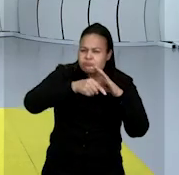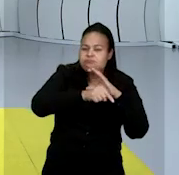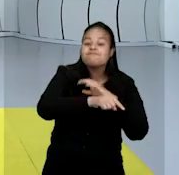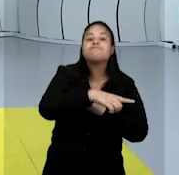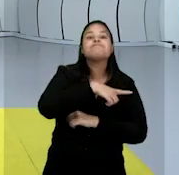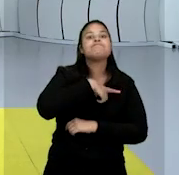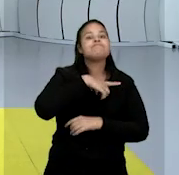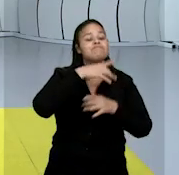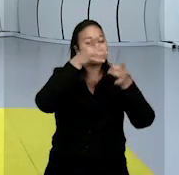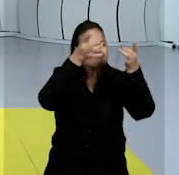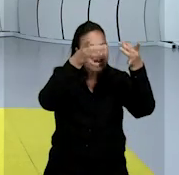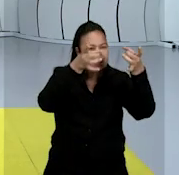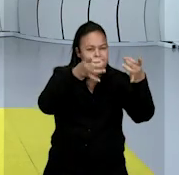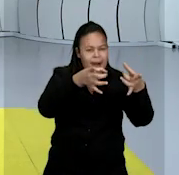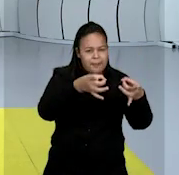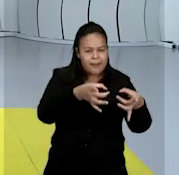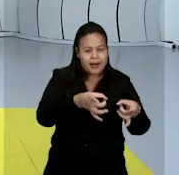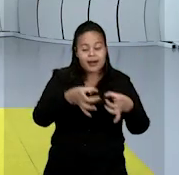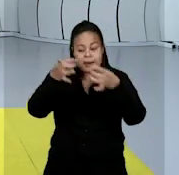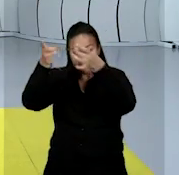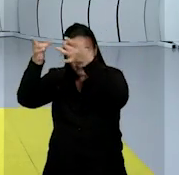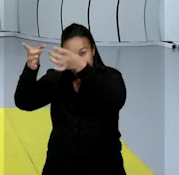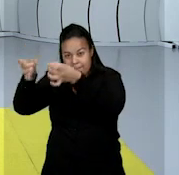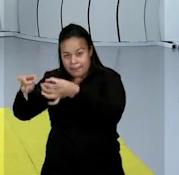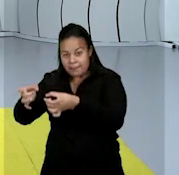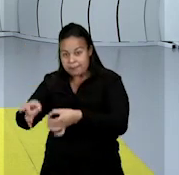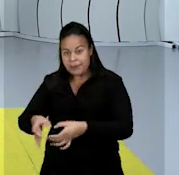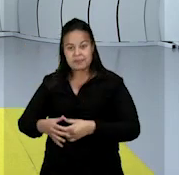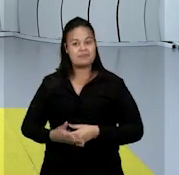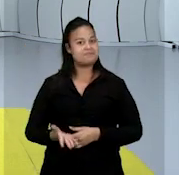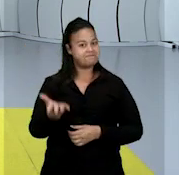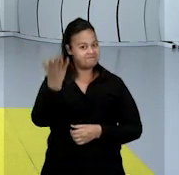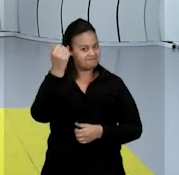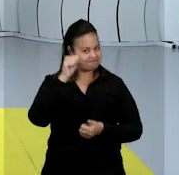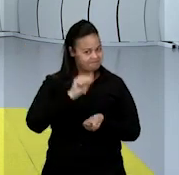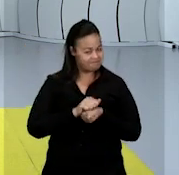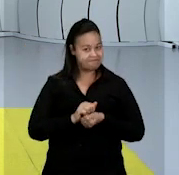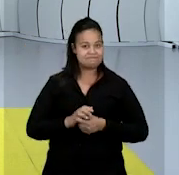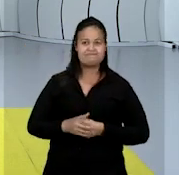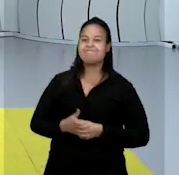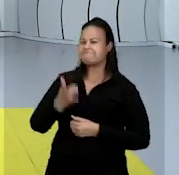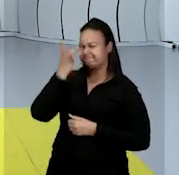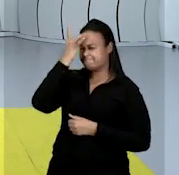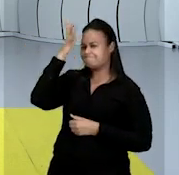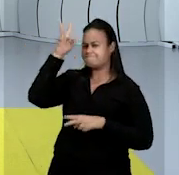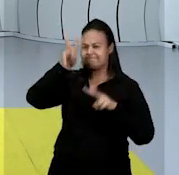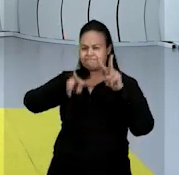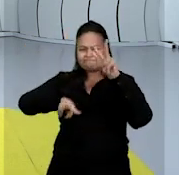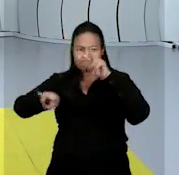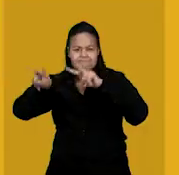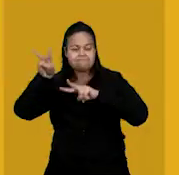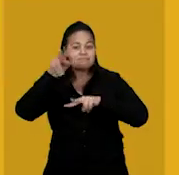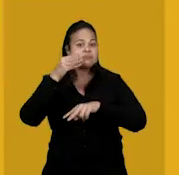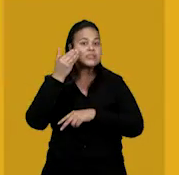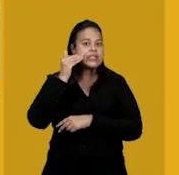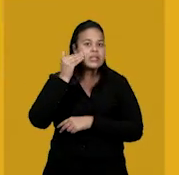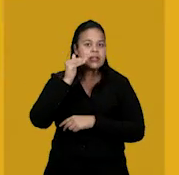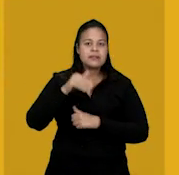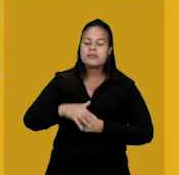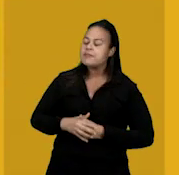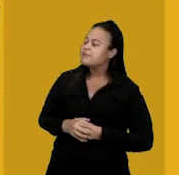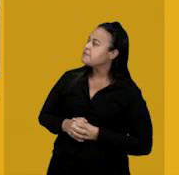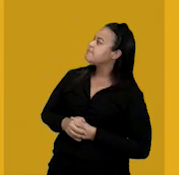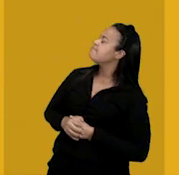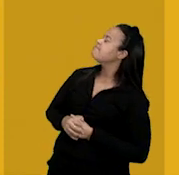mais especial sobre ela. Vamos lá. Agora fica mais fácil de ler e de interpretar.